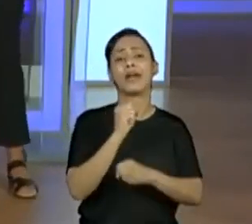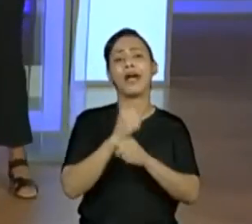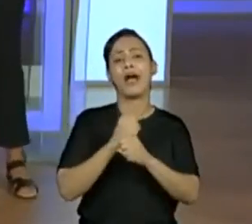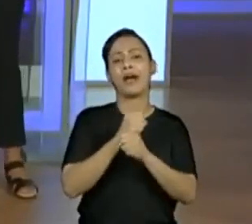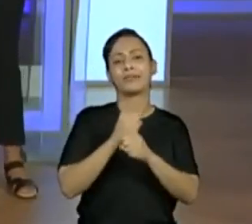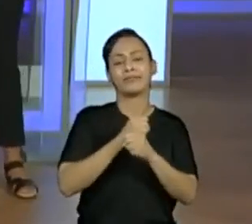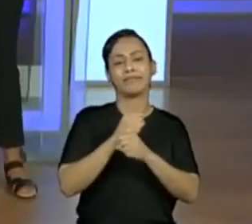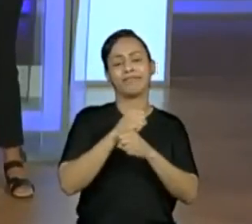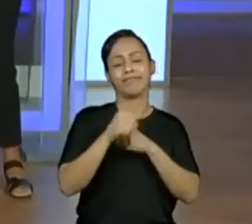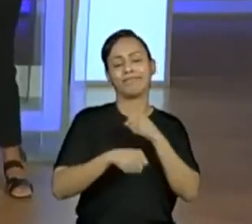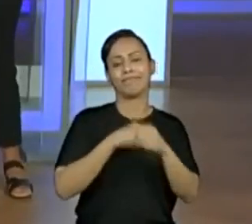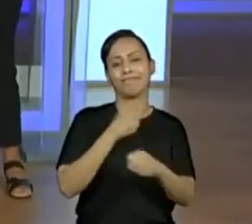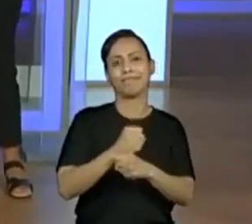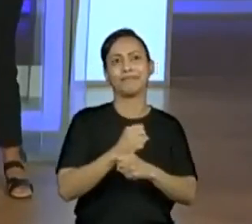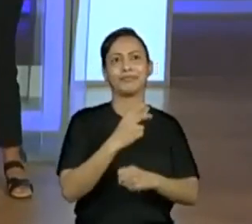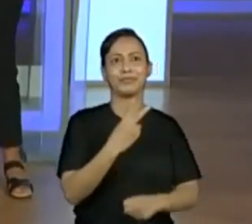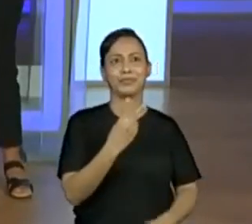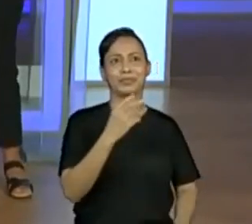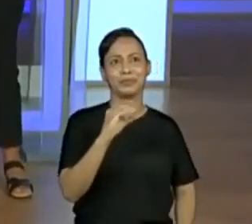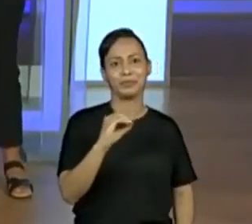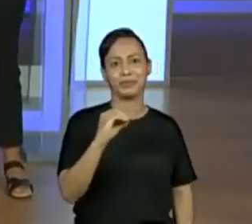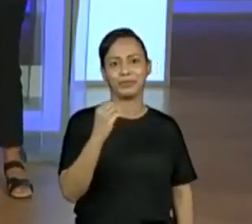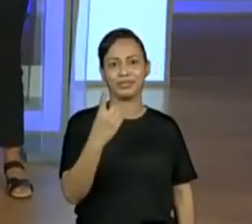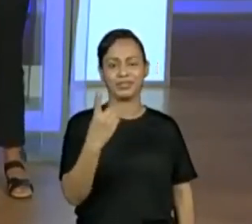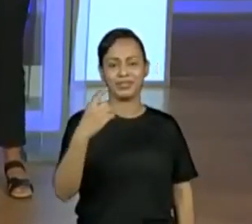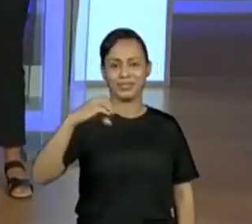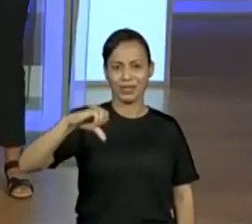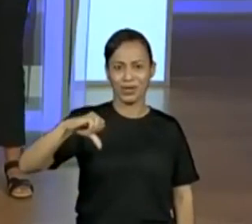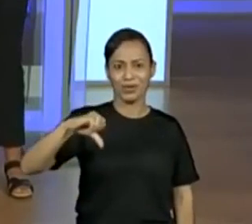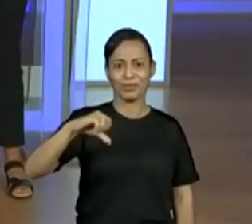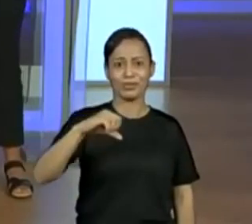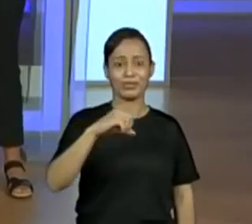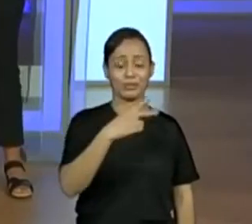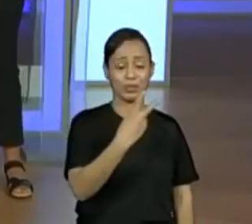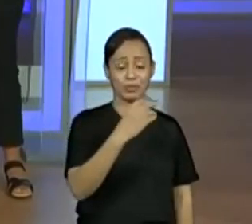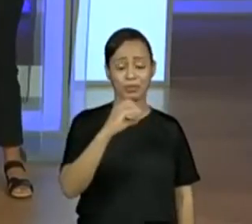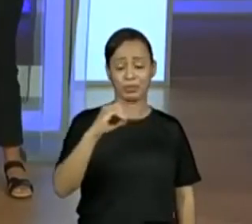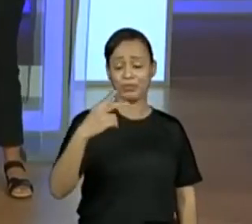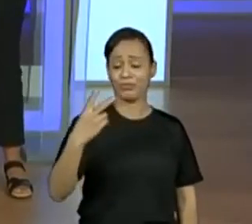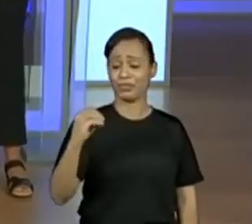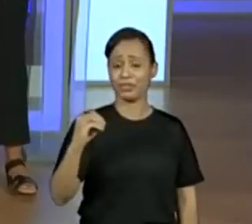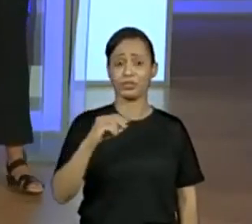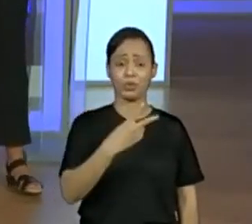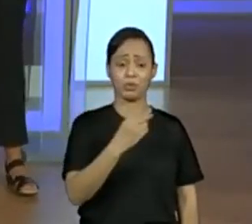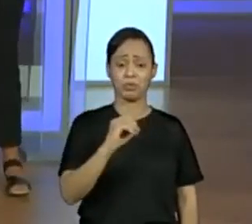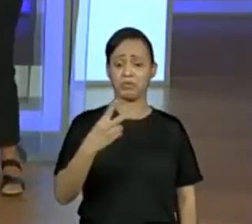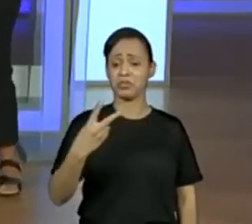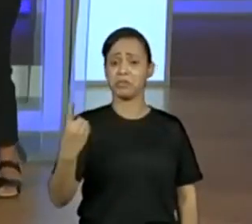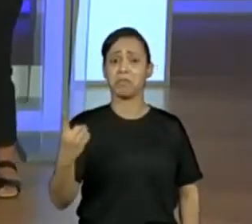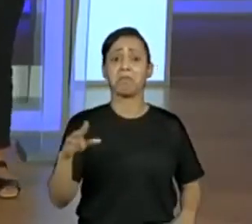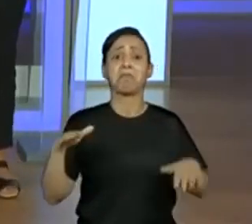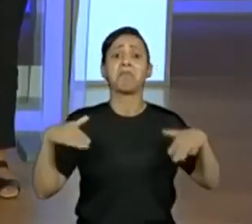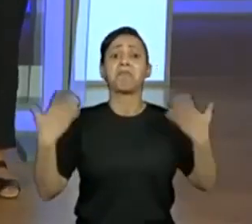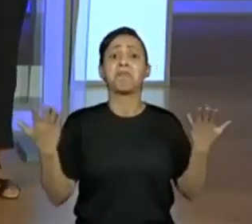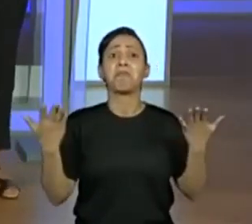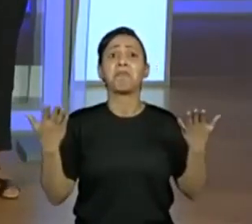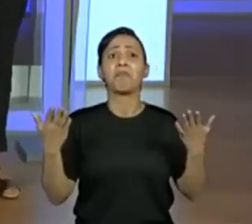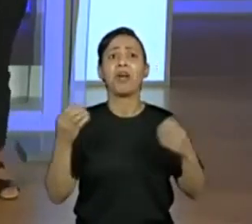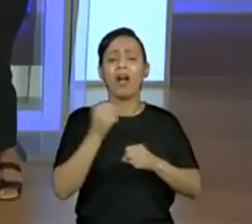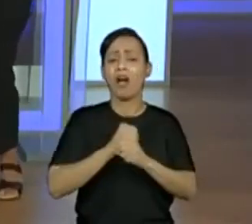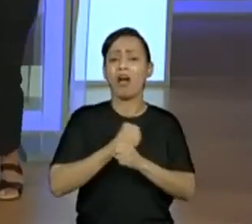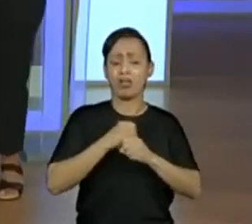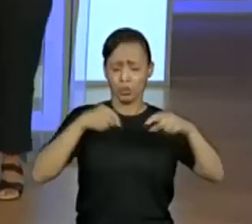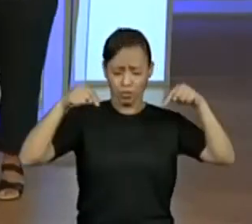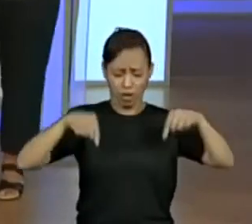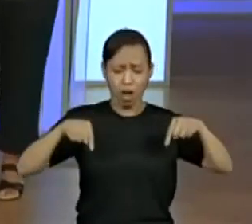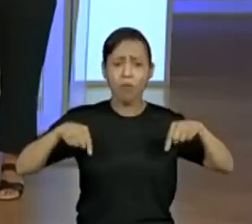da data, então esse muitas crianças sabem de cor. E qual seria o ano que nós estamos, hein, professora Genô? Será que eles sabem de cor aí o pessoal de